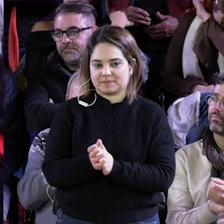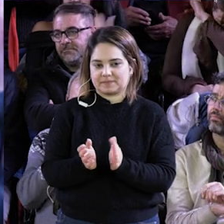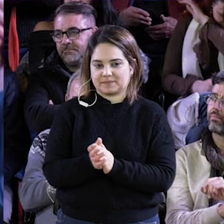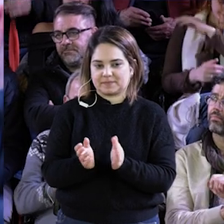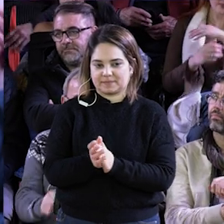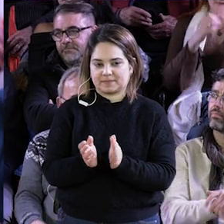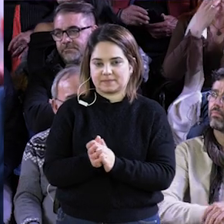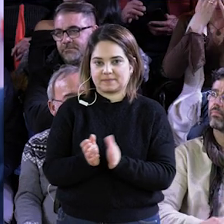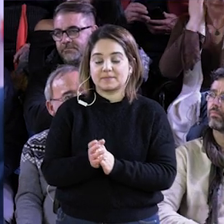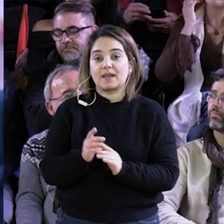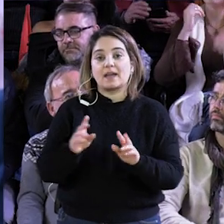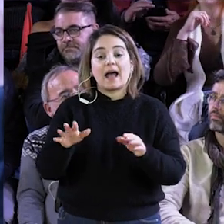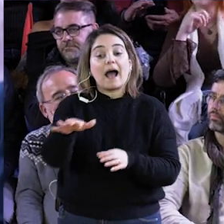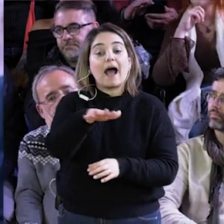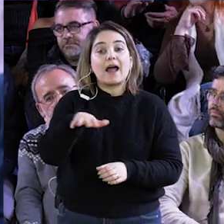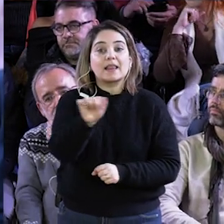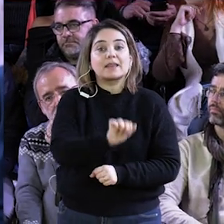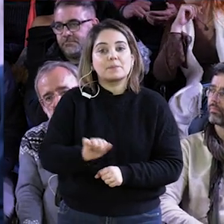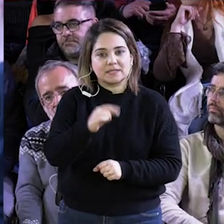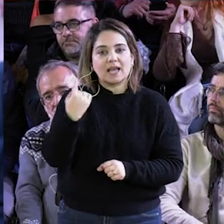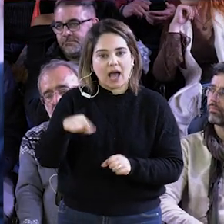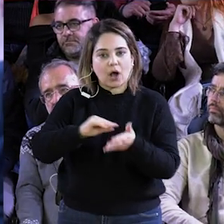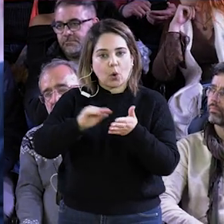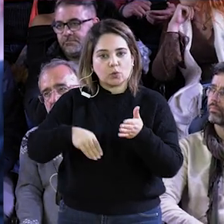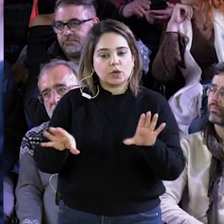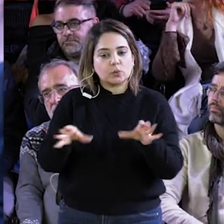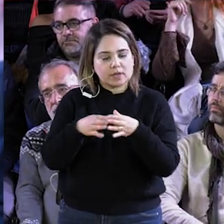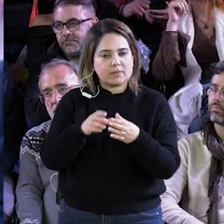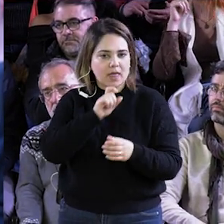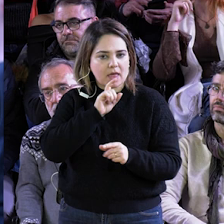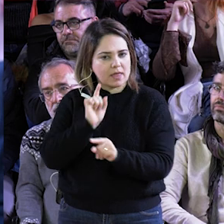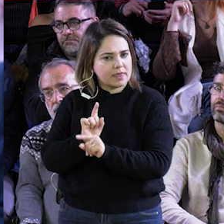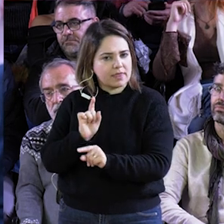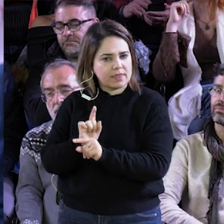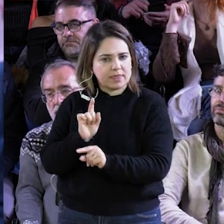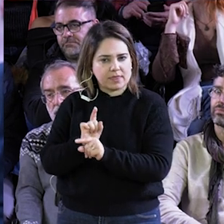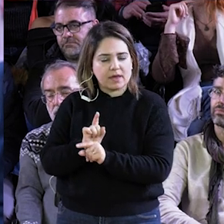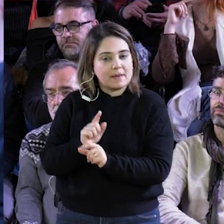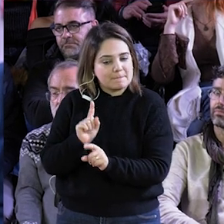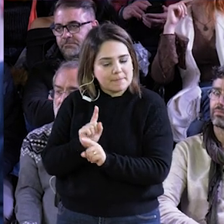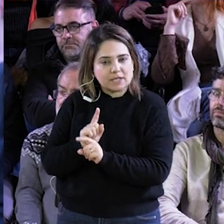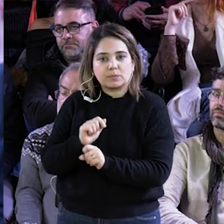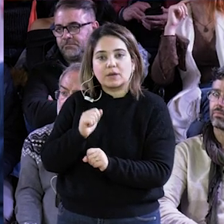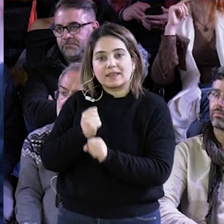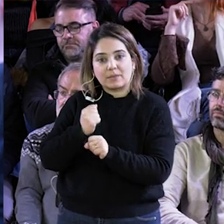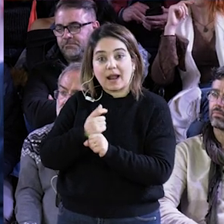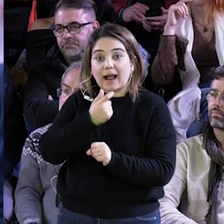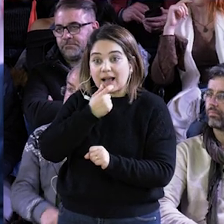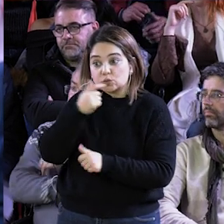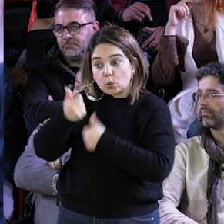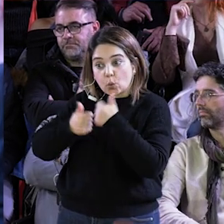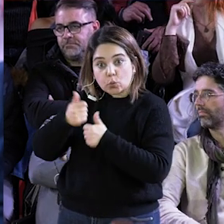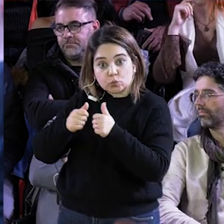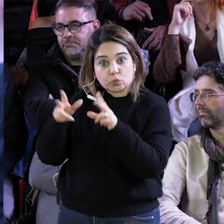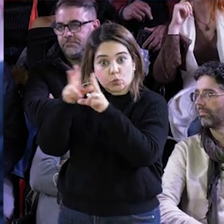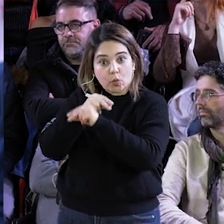Há no setor das limpezas um contrato coletivo que prevê a manutenção dos postos de trabalho sempre que um novo concurso acontece e outra